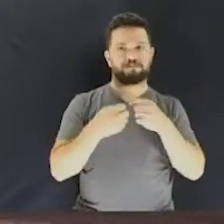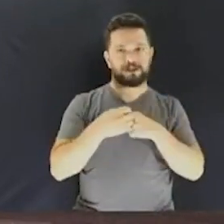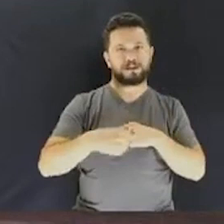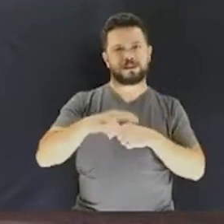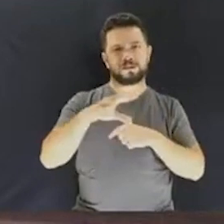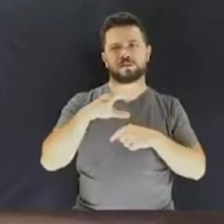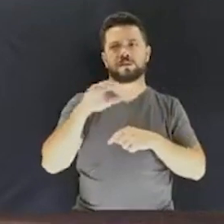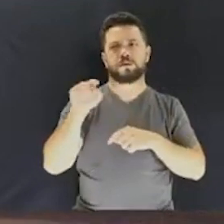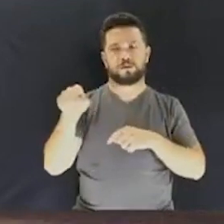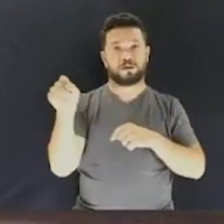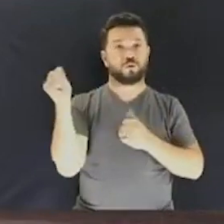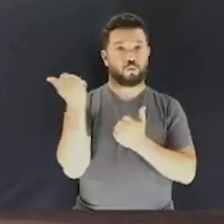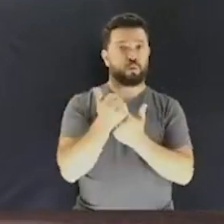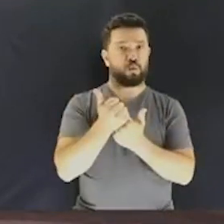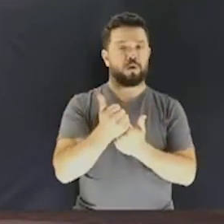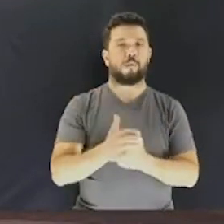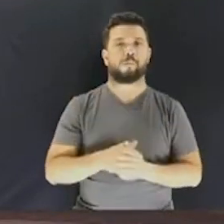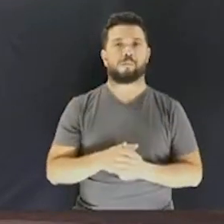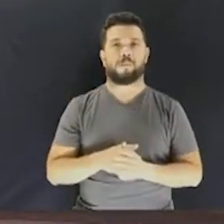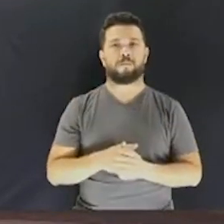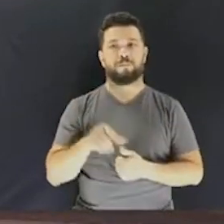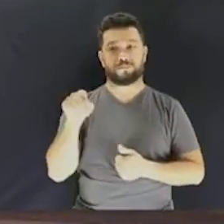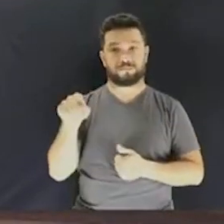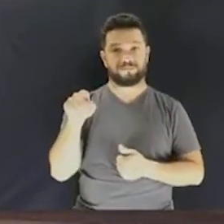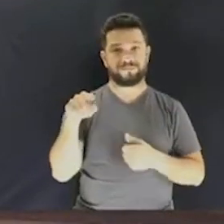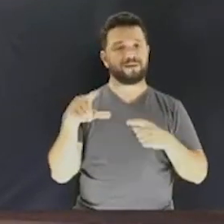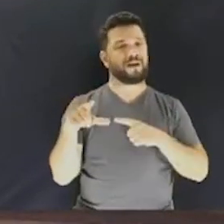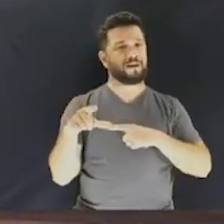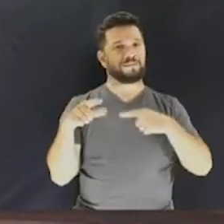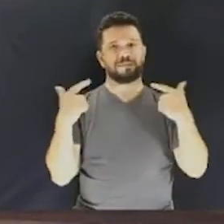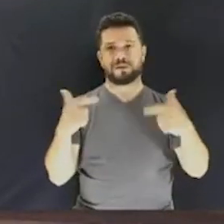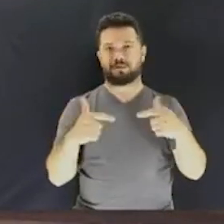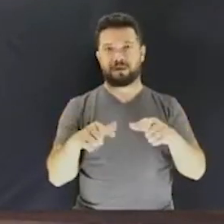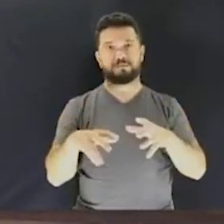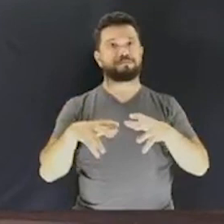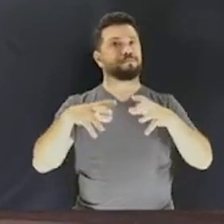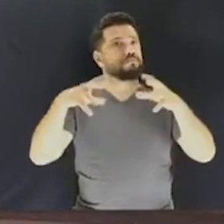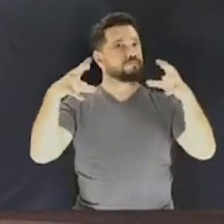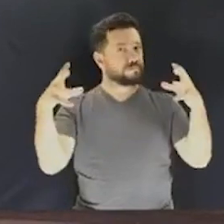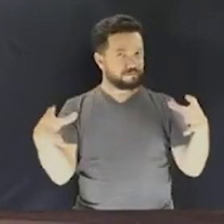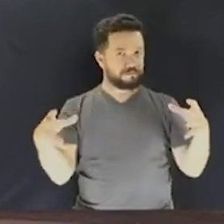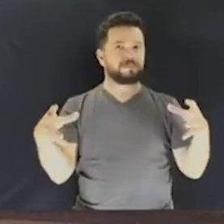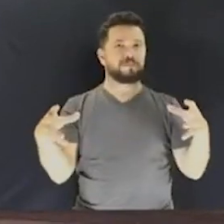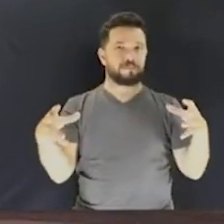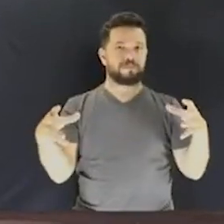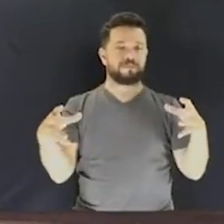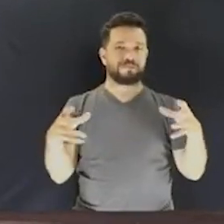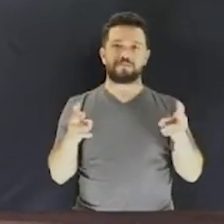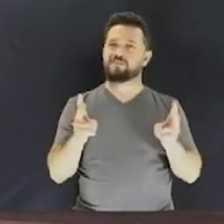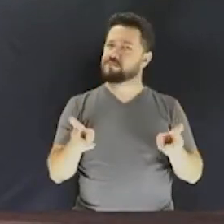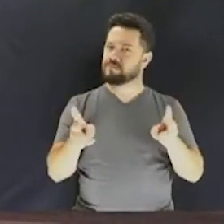UPA do sítio cercado é uma UPA que tem uma demanda enorme de pessoas, muitos passam por lá, e seria uma forma de